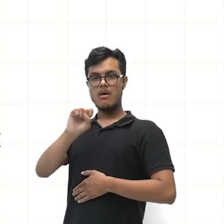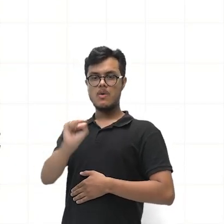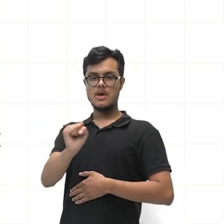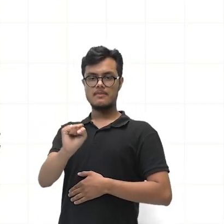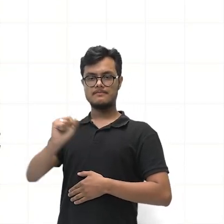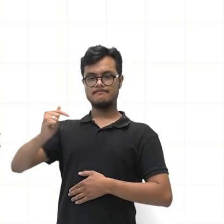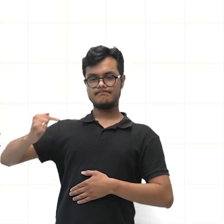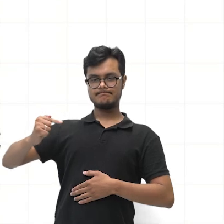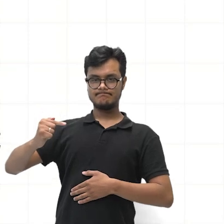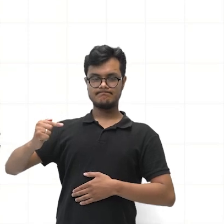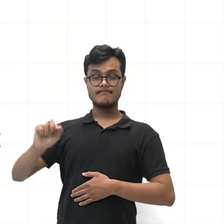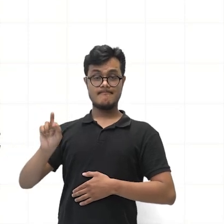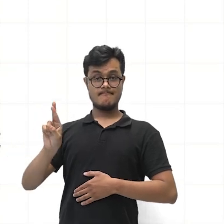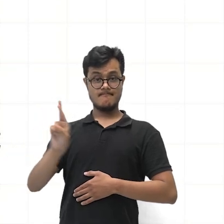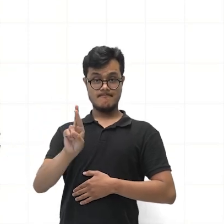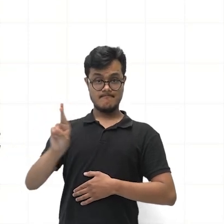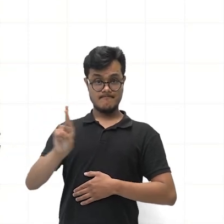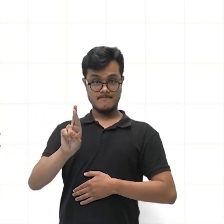R$